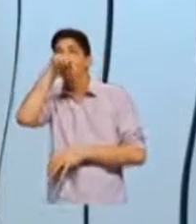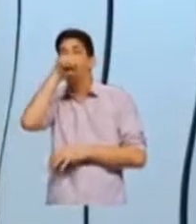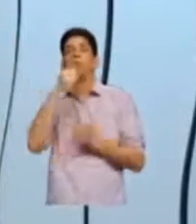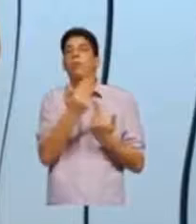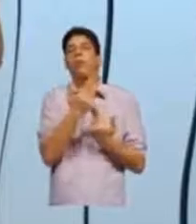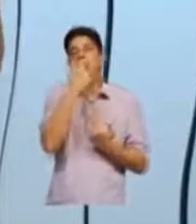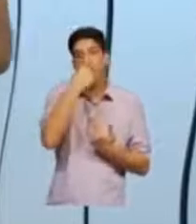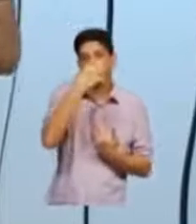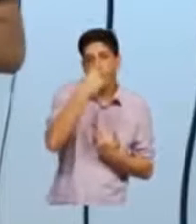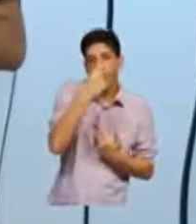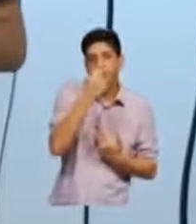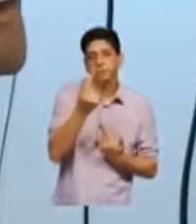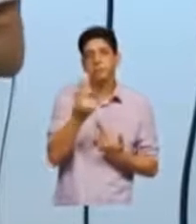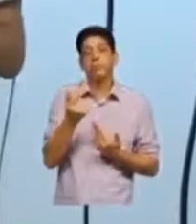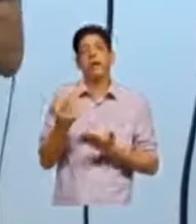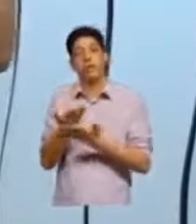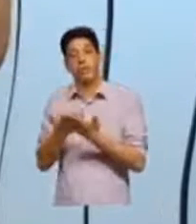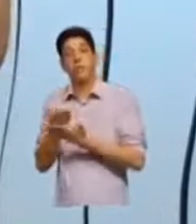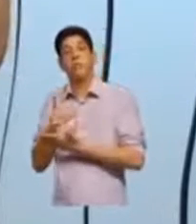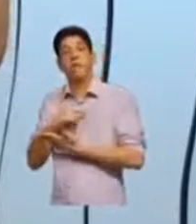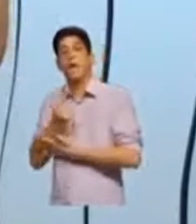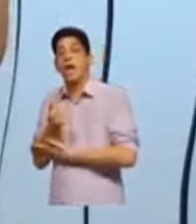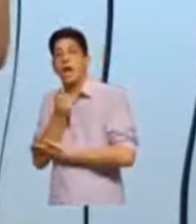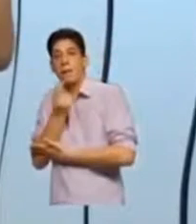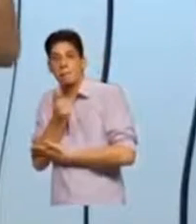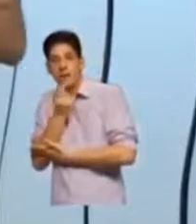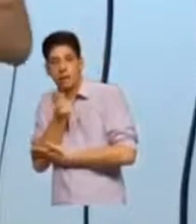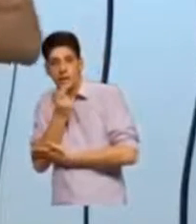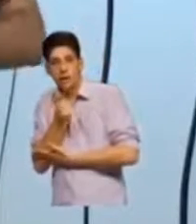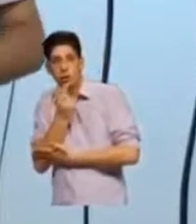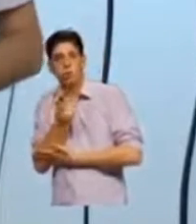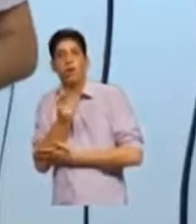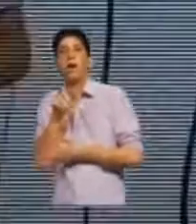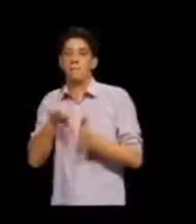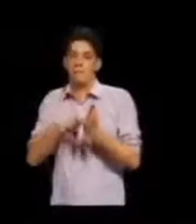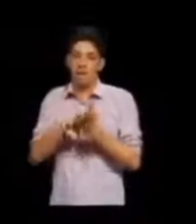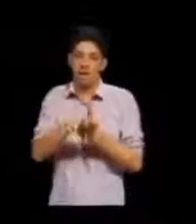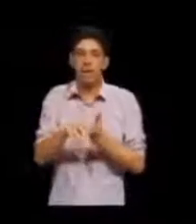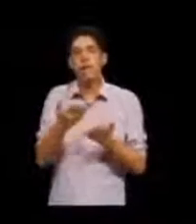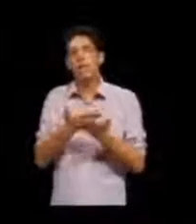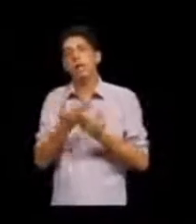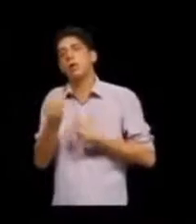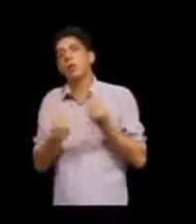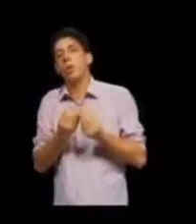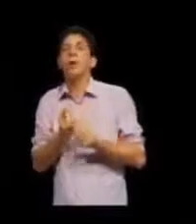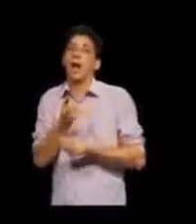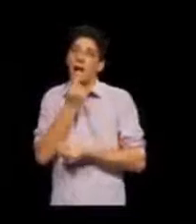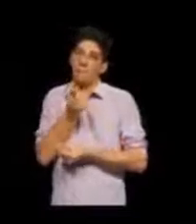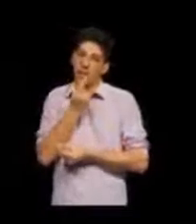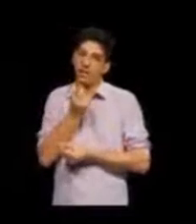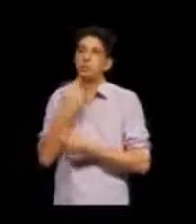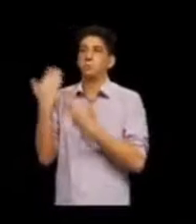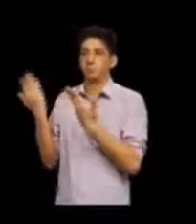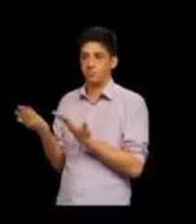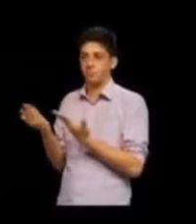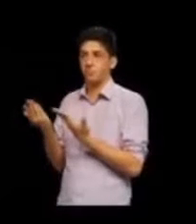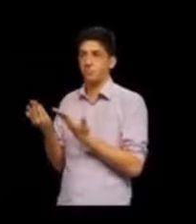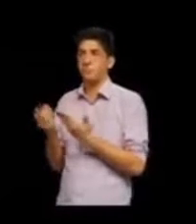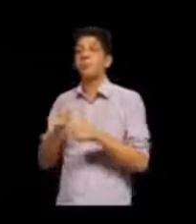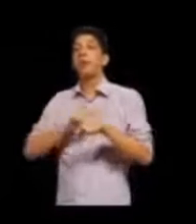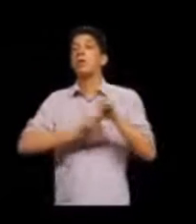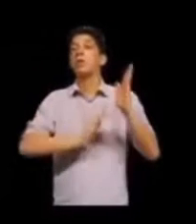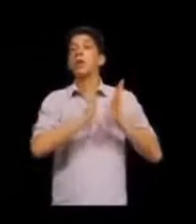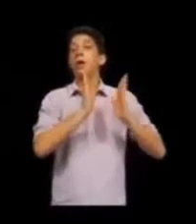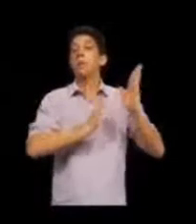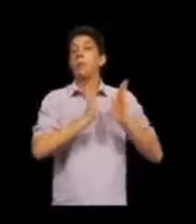tem antibiótico, tá? Bactéria tratada com antibiótico, então tem tratamento. O período que ela